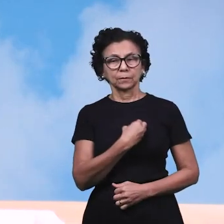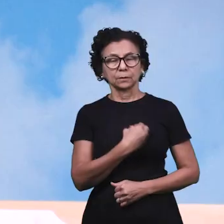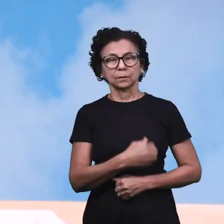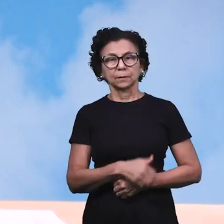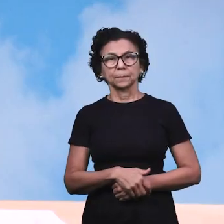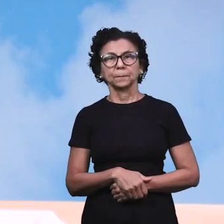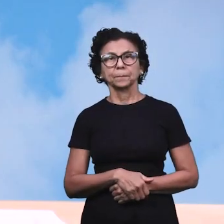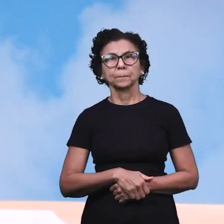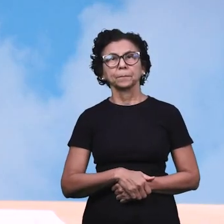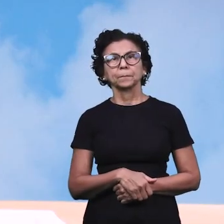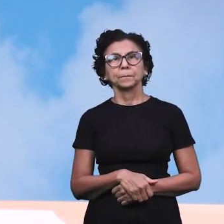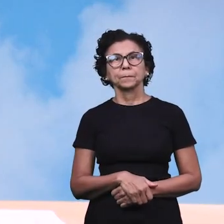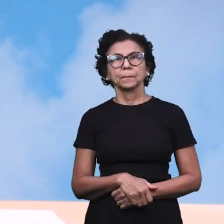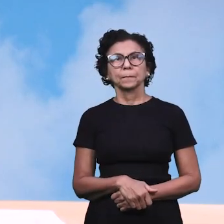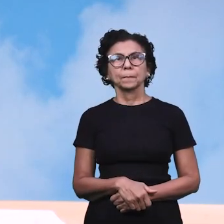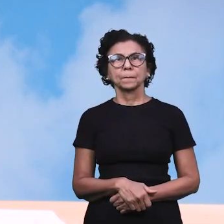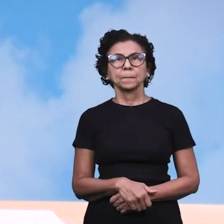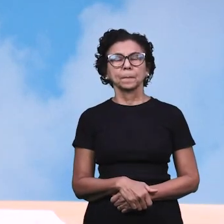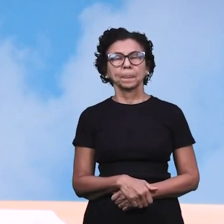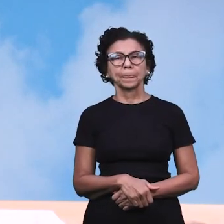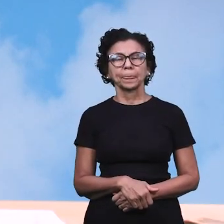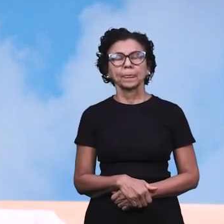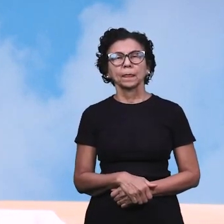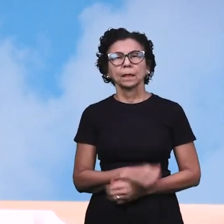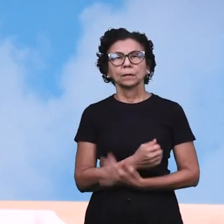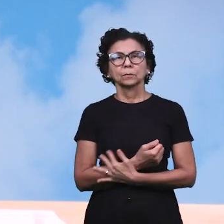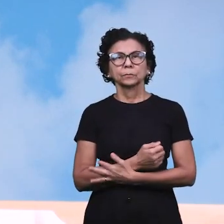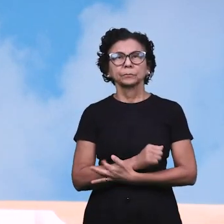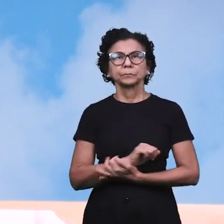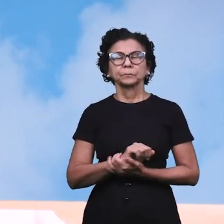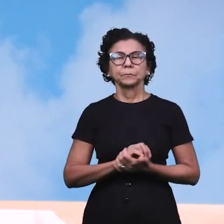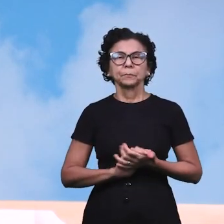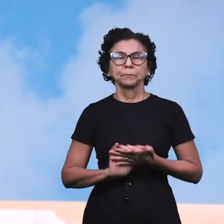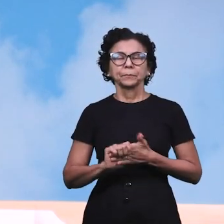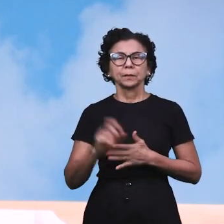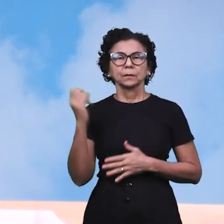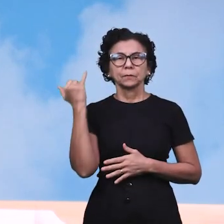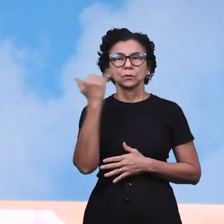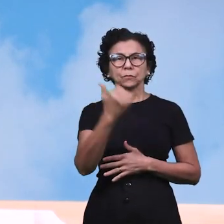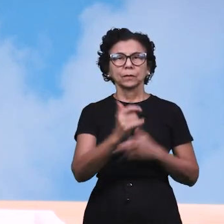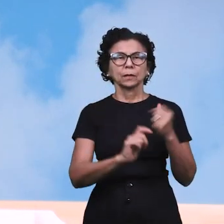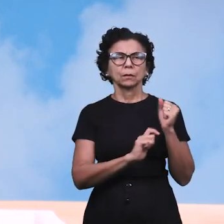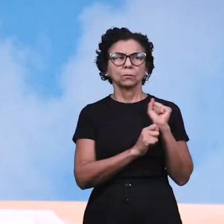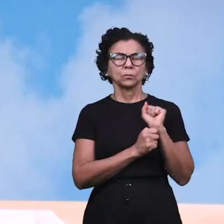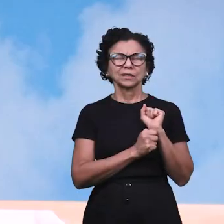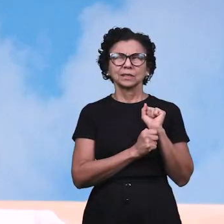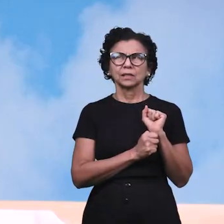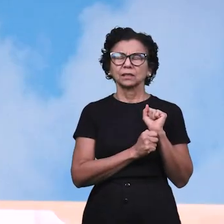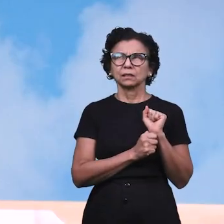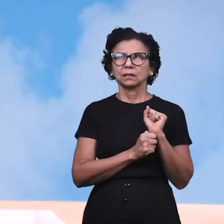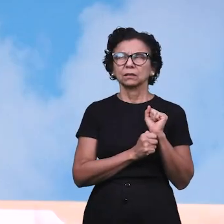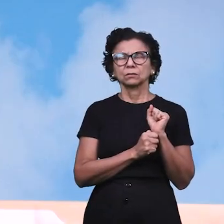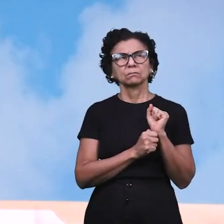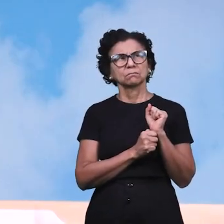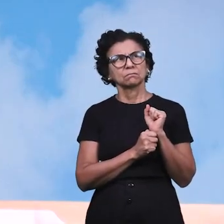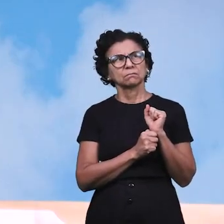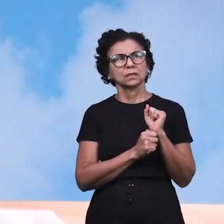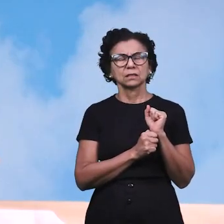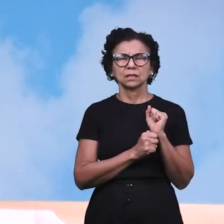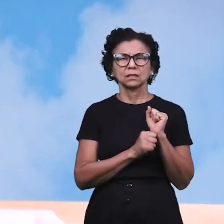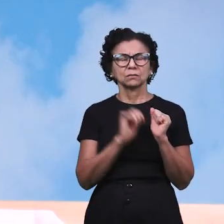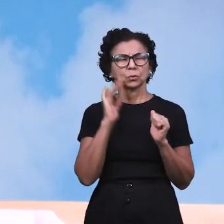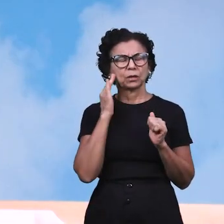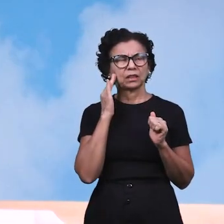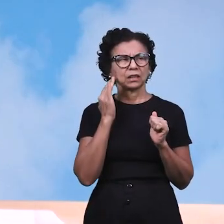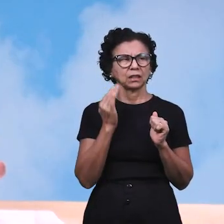dar um segredo, que lá na frente, quando você estiver numa situação que não tem